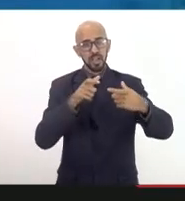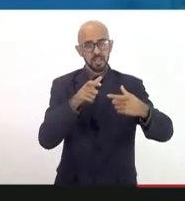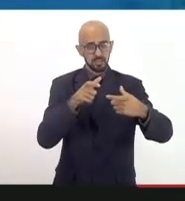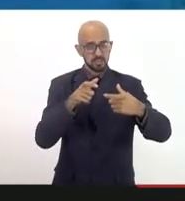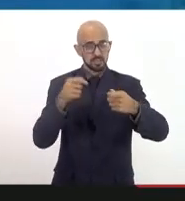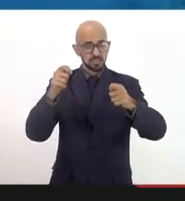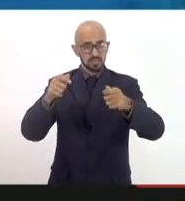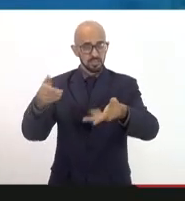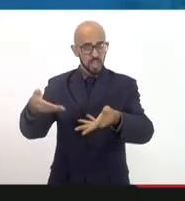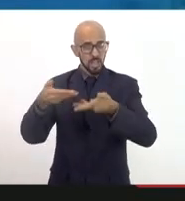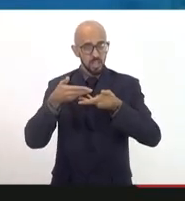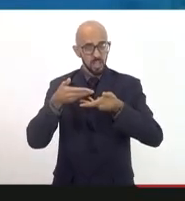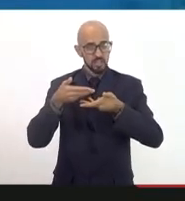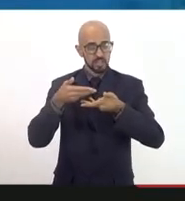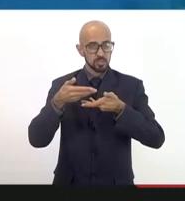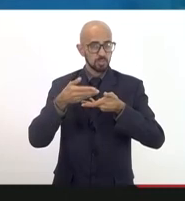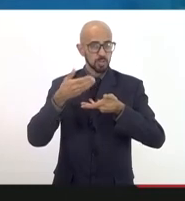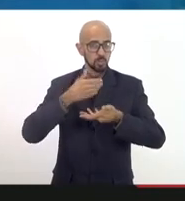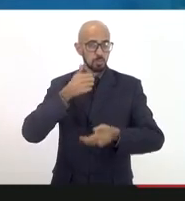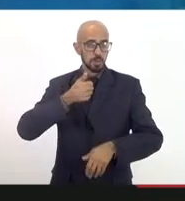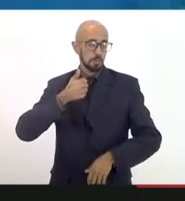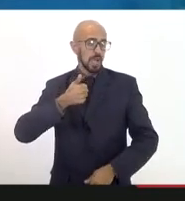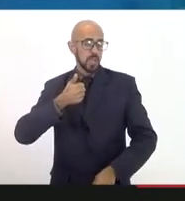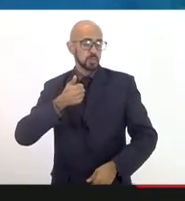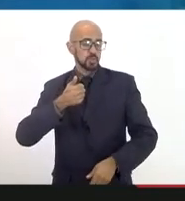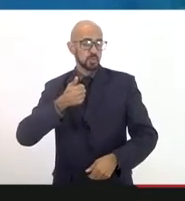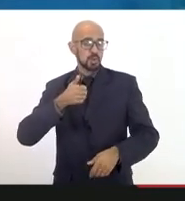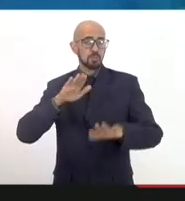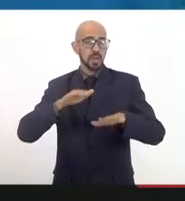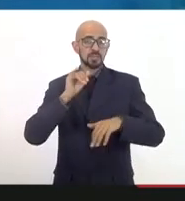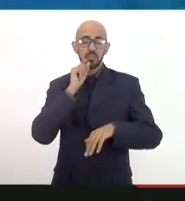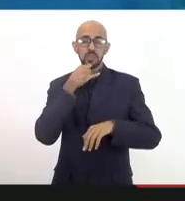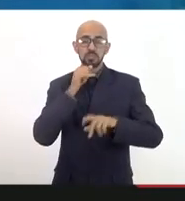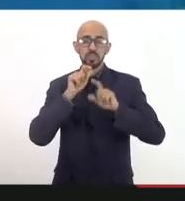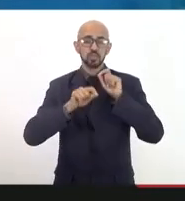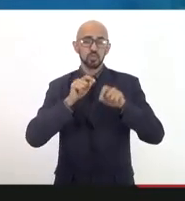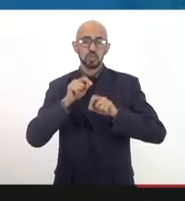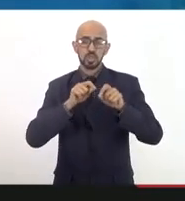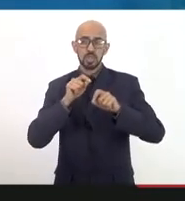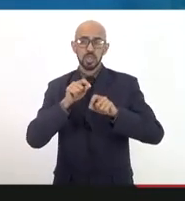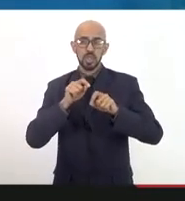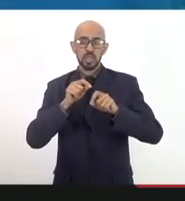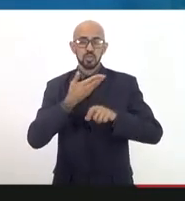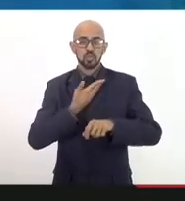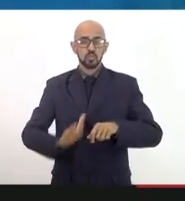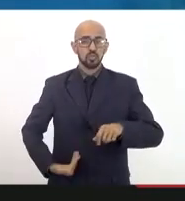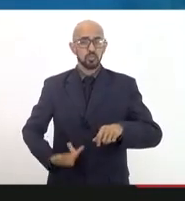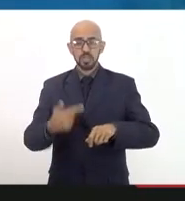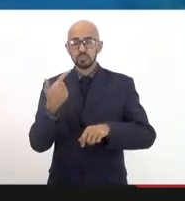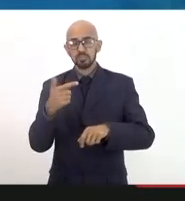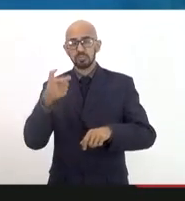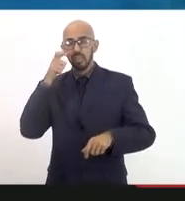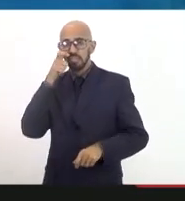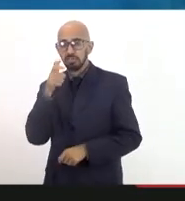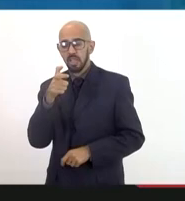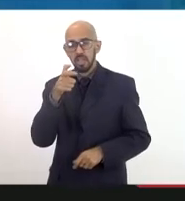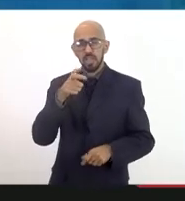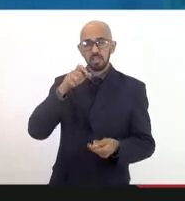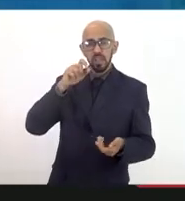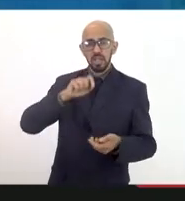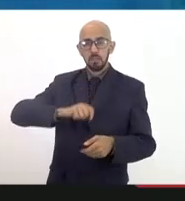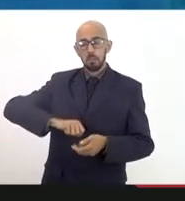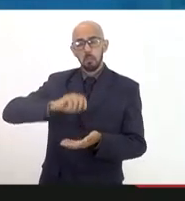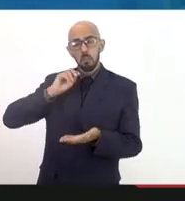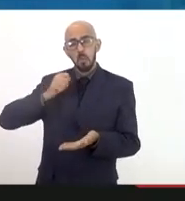primária, mas, infelizmente, o que nós estamos vendo é que os governos têm tido pouca boa vontade, pouco conhecimento para